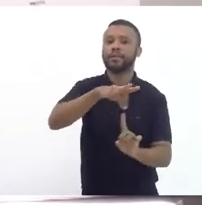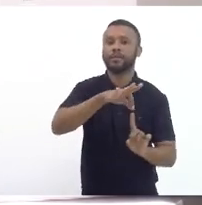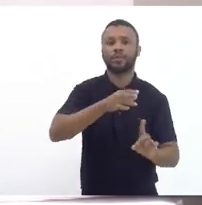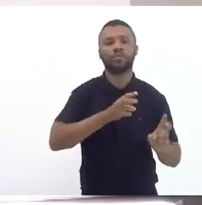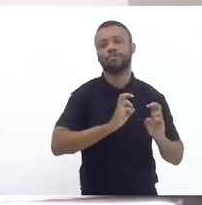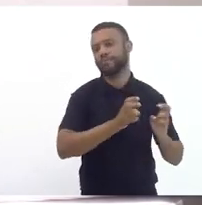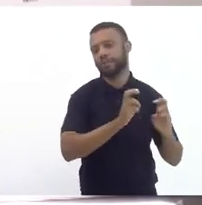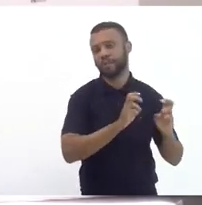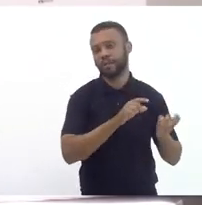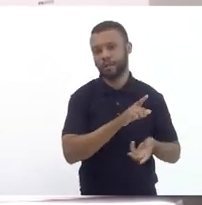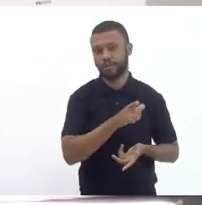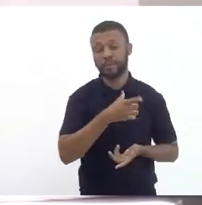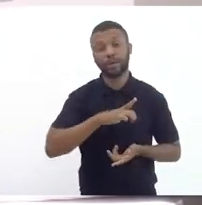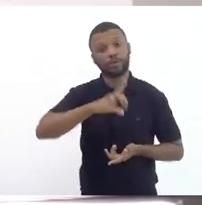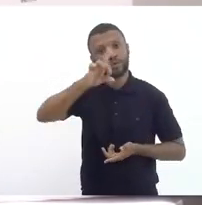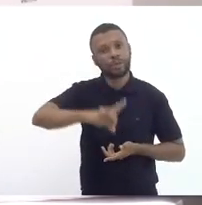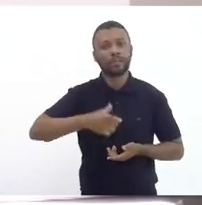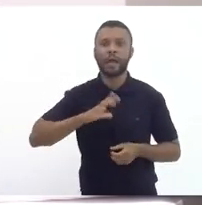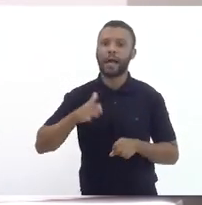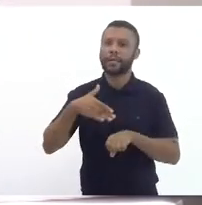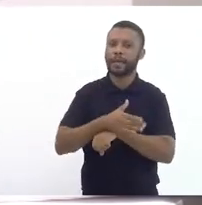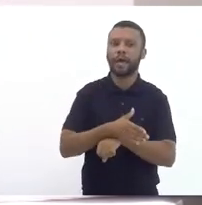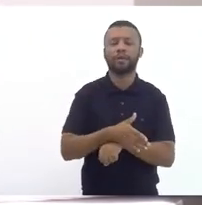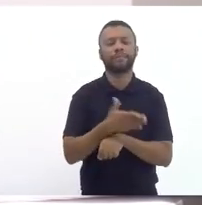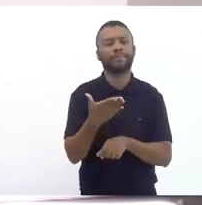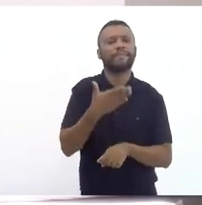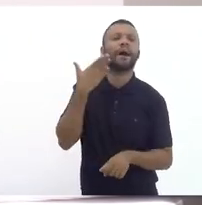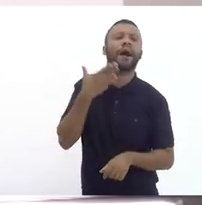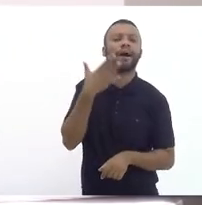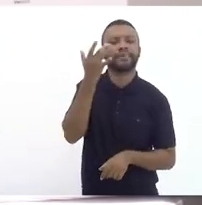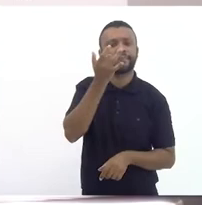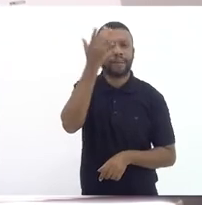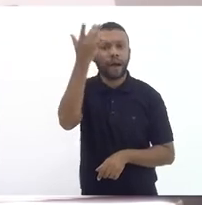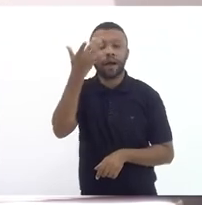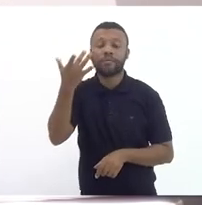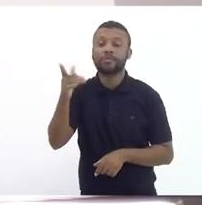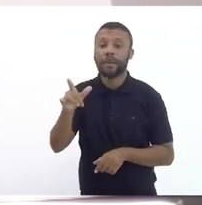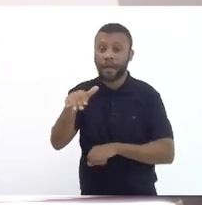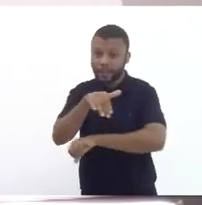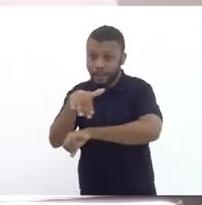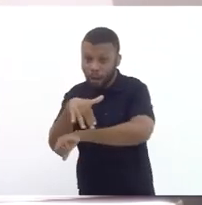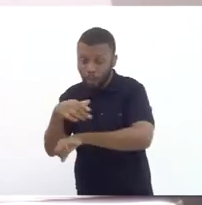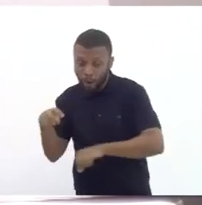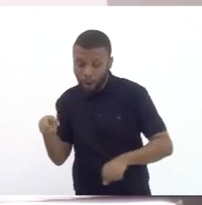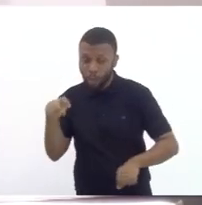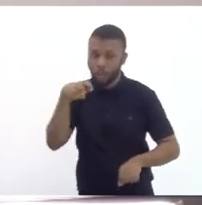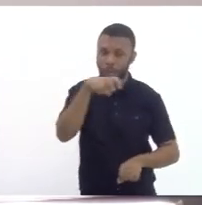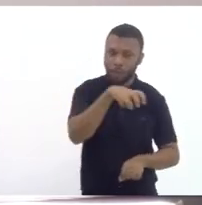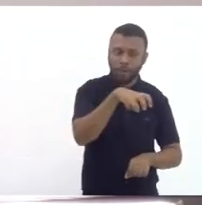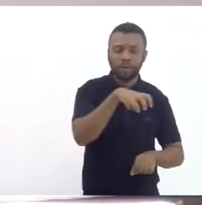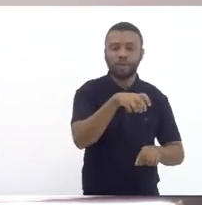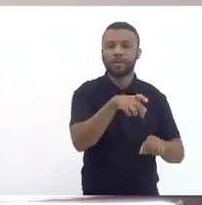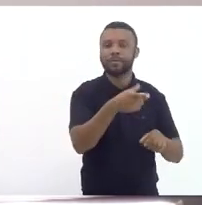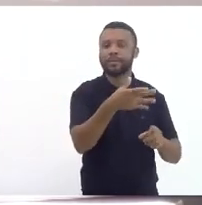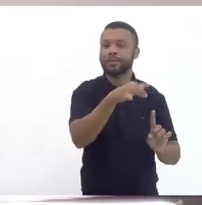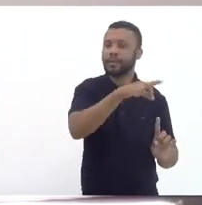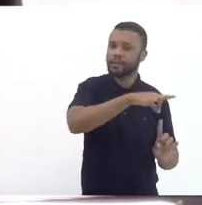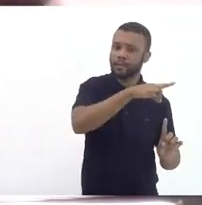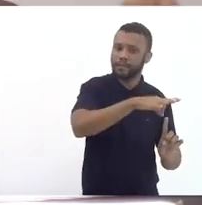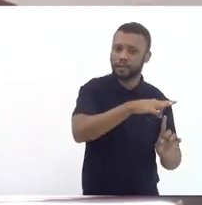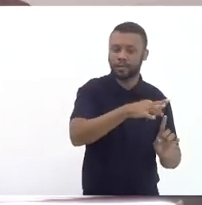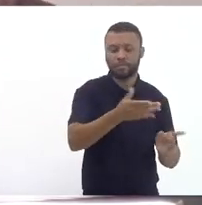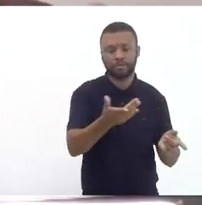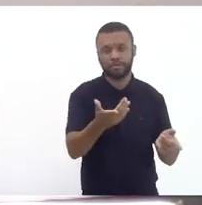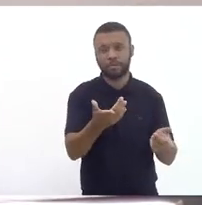acesso na rua até a estação e da estação até a plataforma. Está aqui a lei e não é